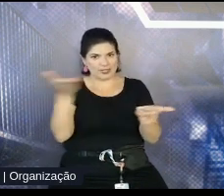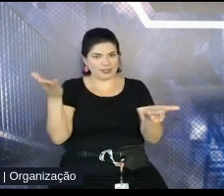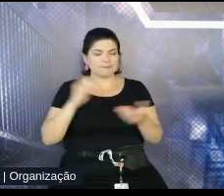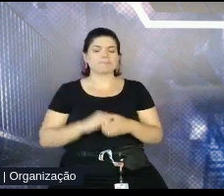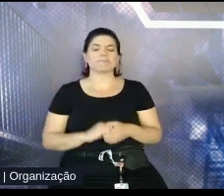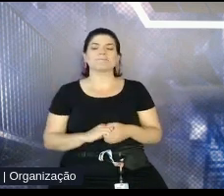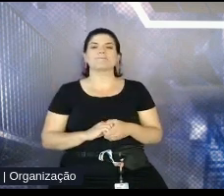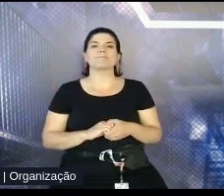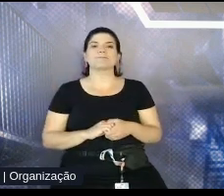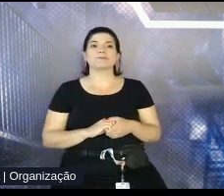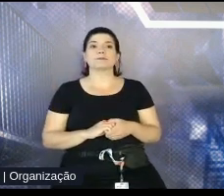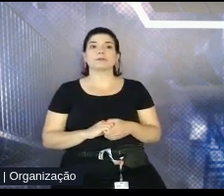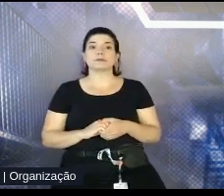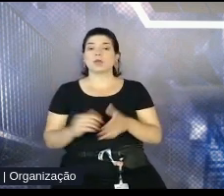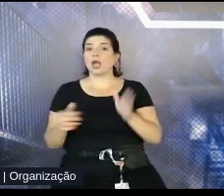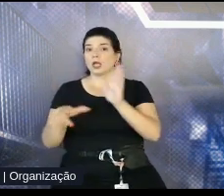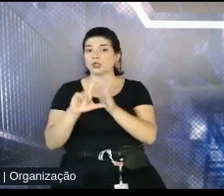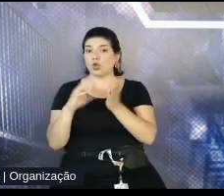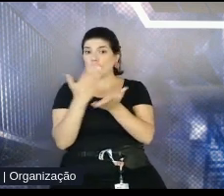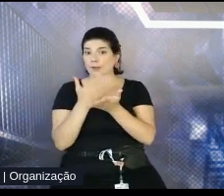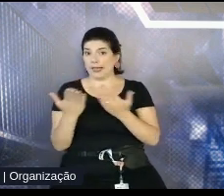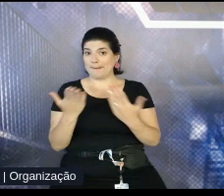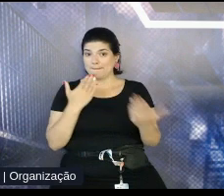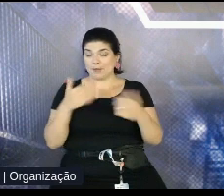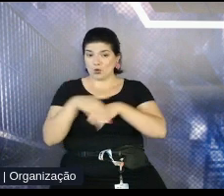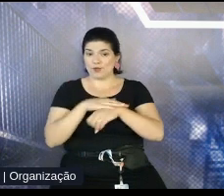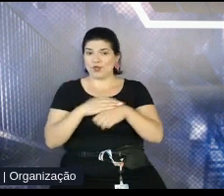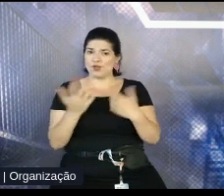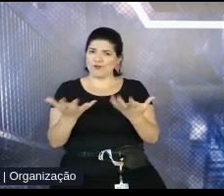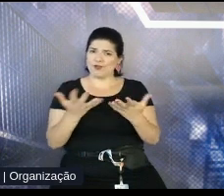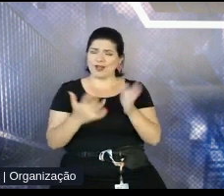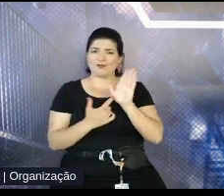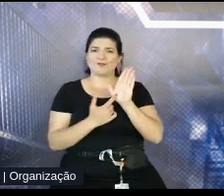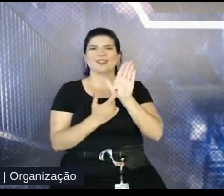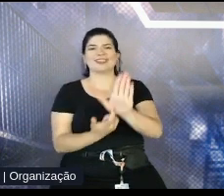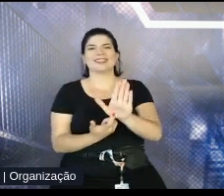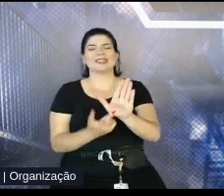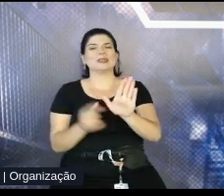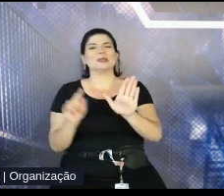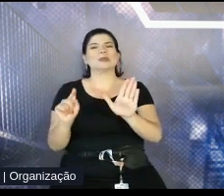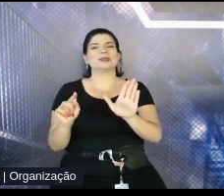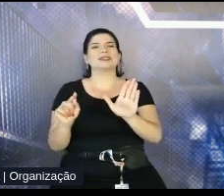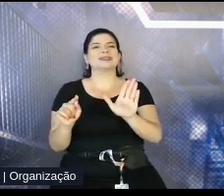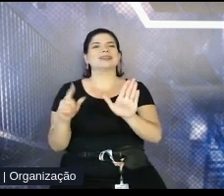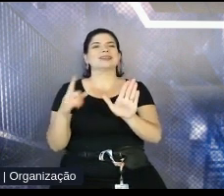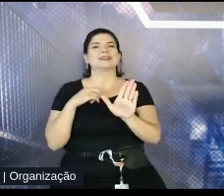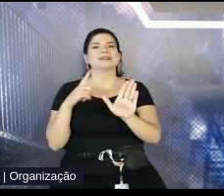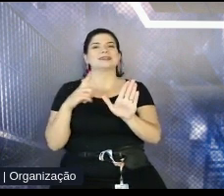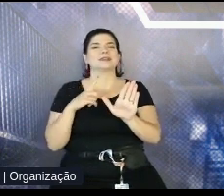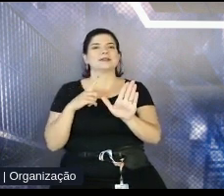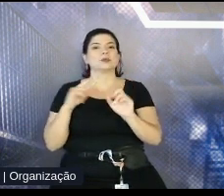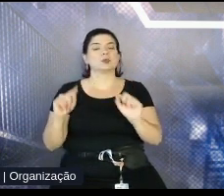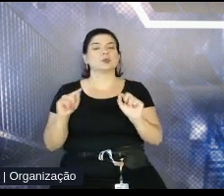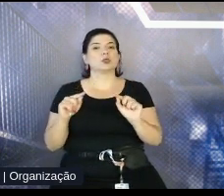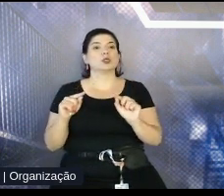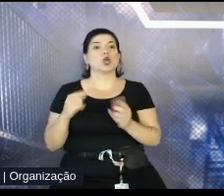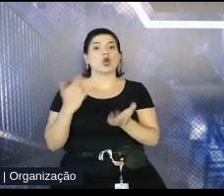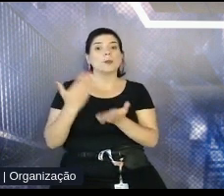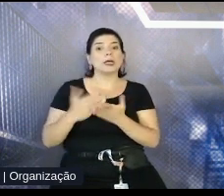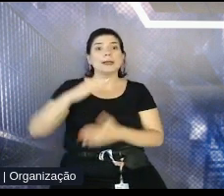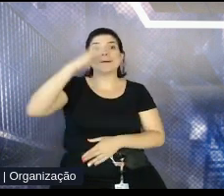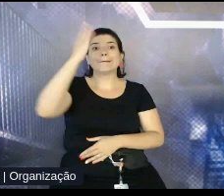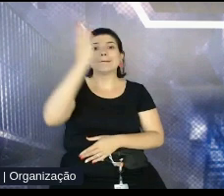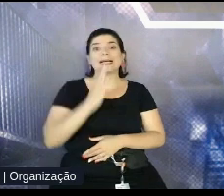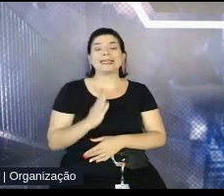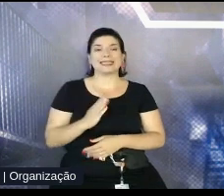aí, antes da gente começar o nosso papo, gostaria de trazer só alguns dados, começando aqui logo pelo Brasil, né?